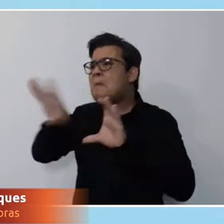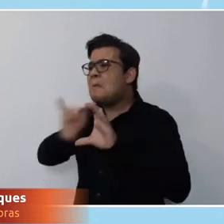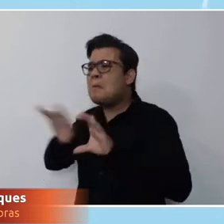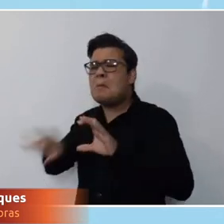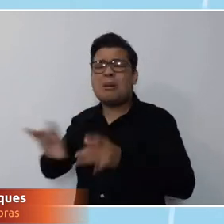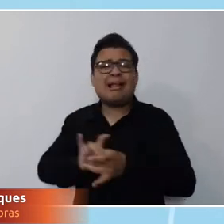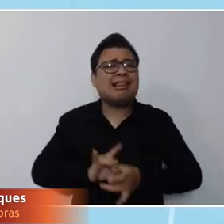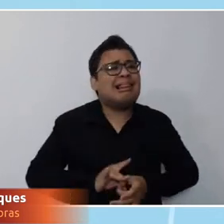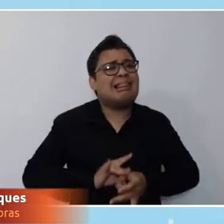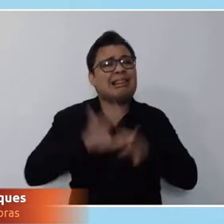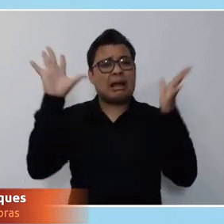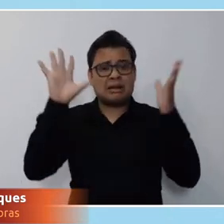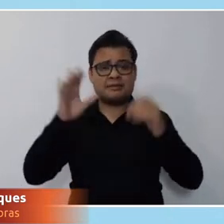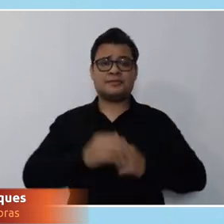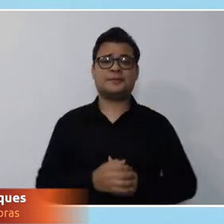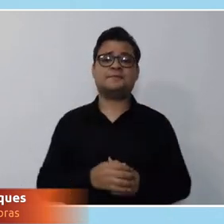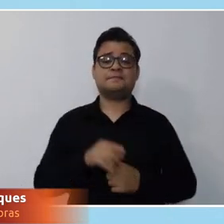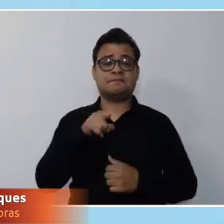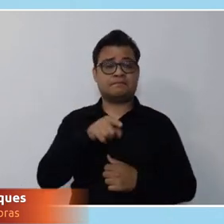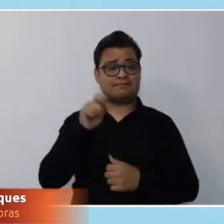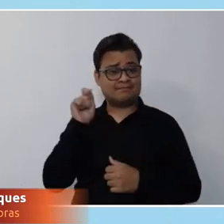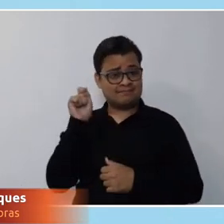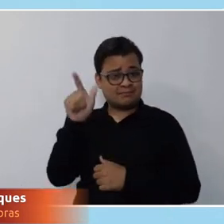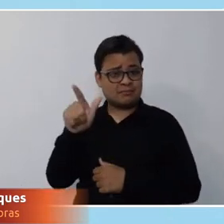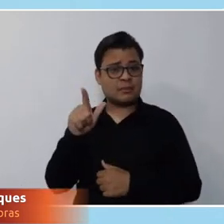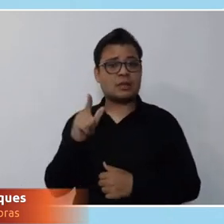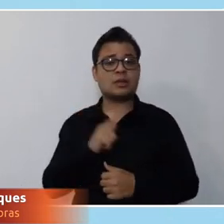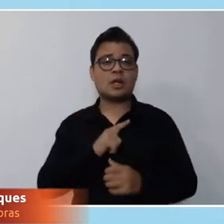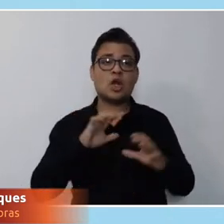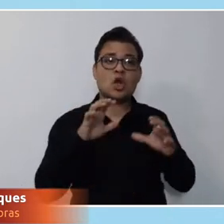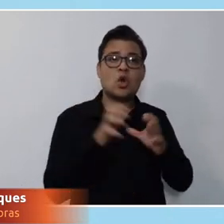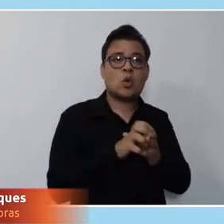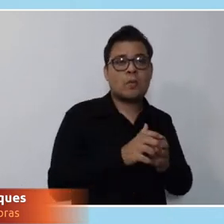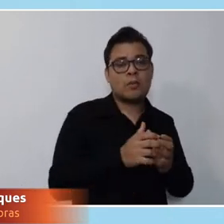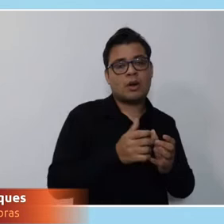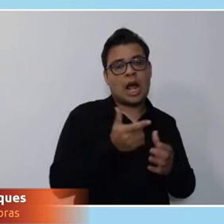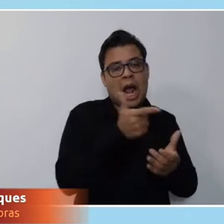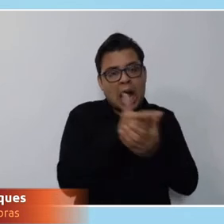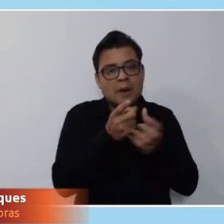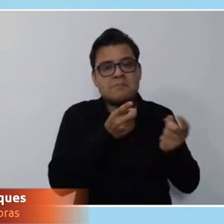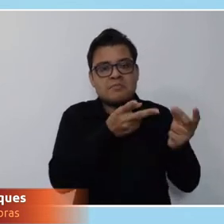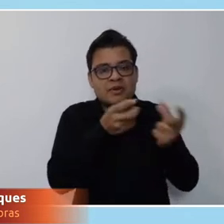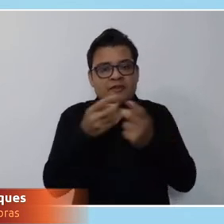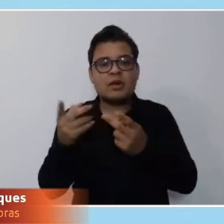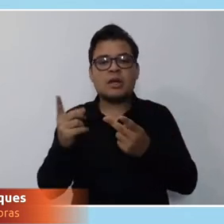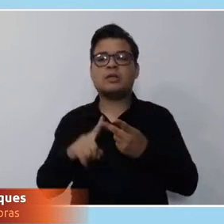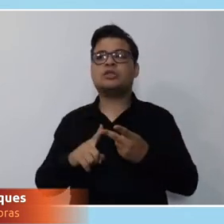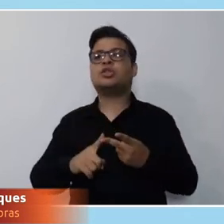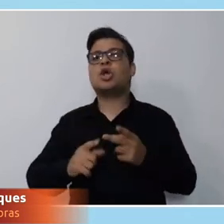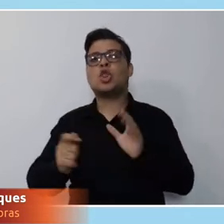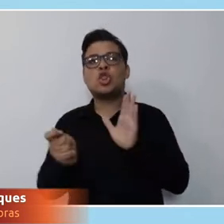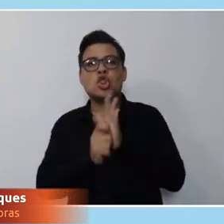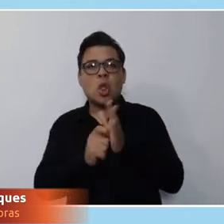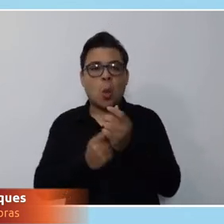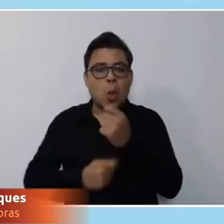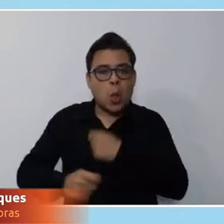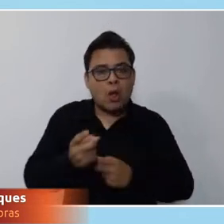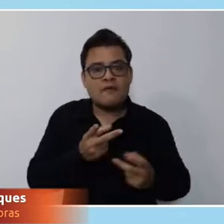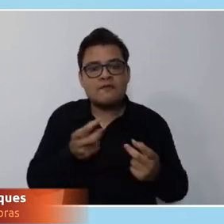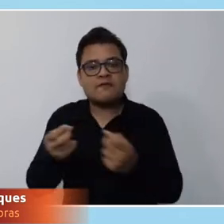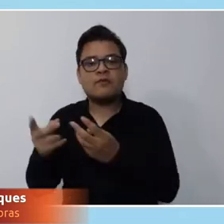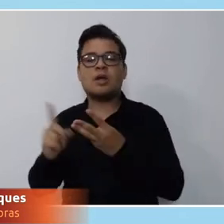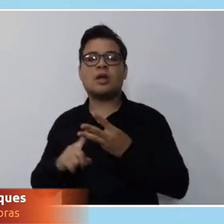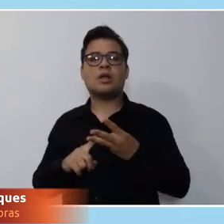é possível encontrar grupos de venda de armas, drogas, de documentos, compartilhamento de pornografia